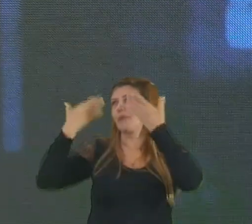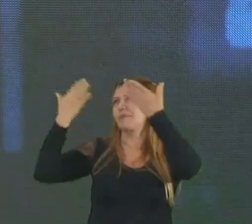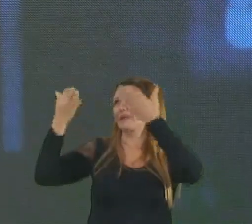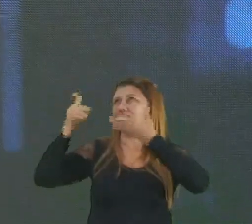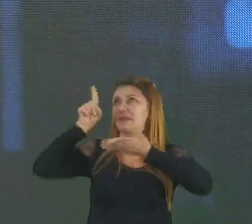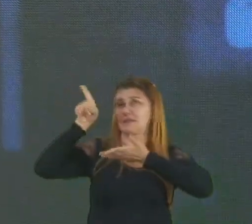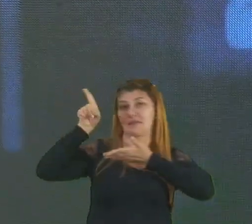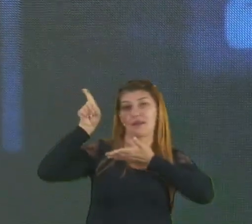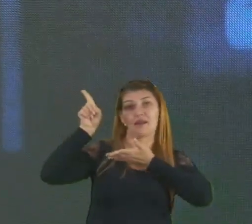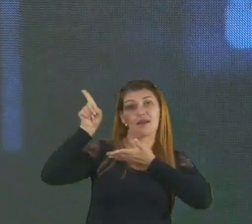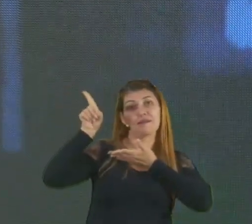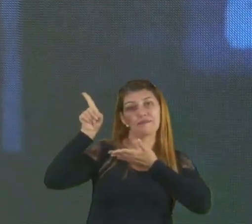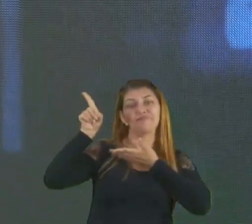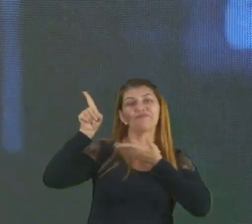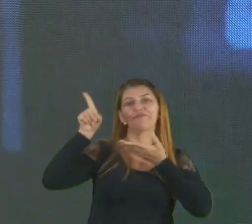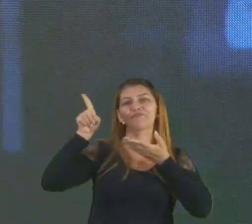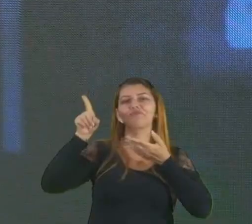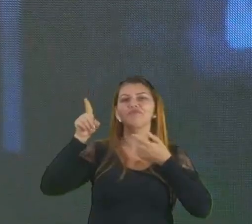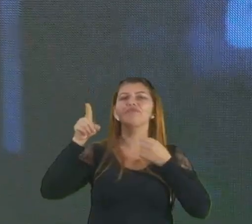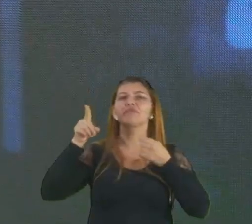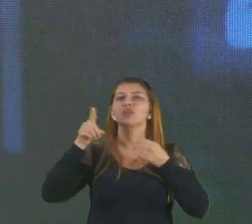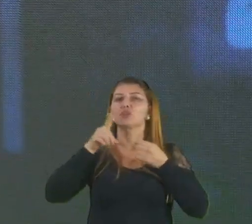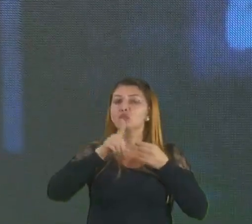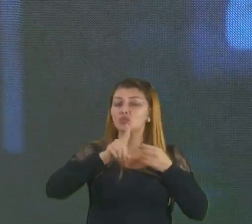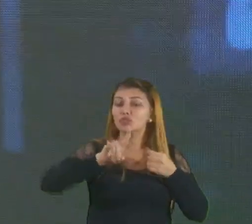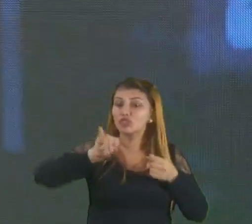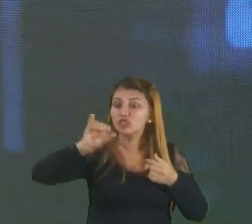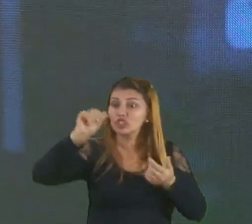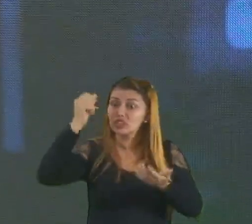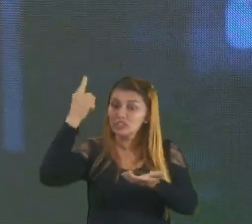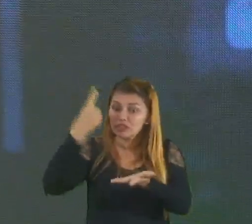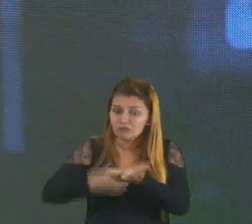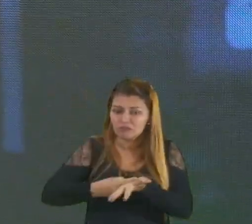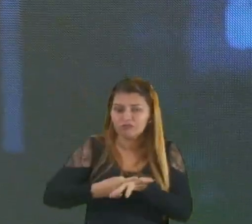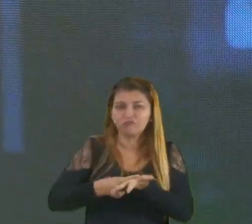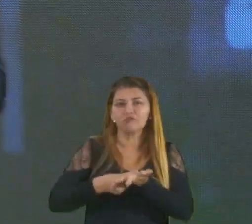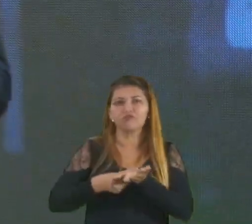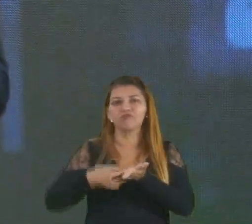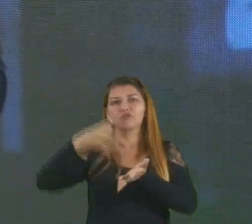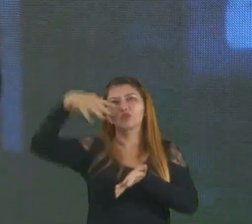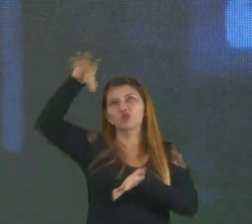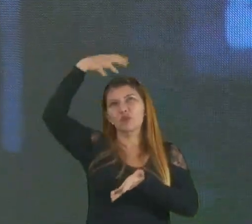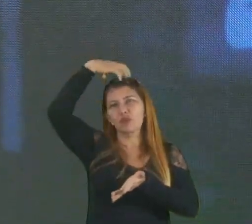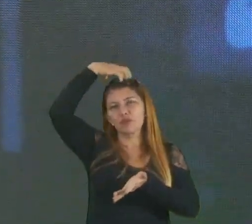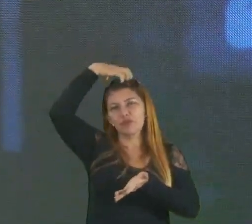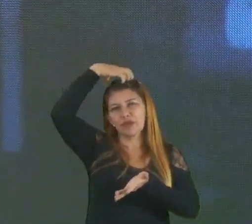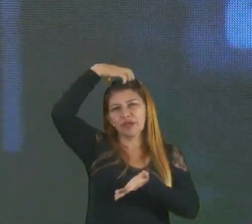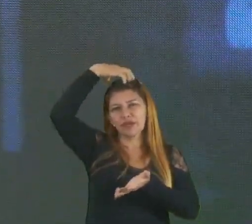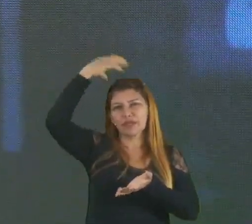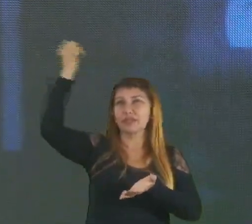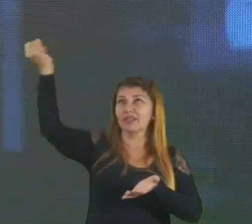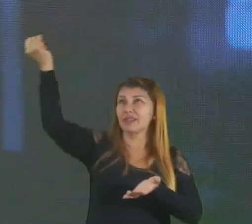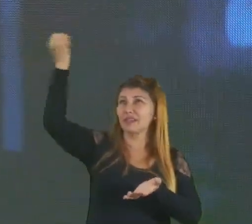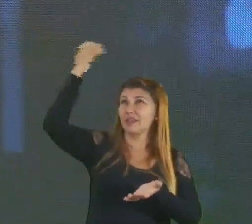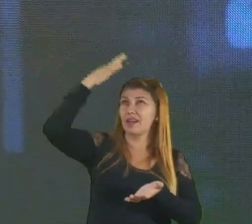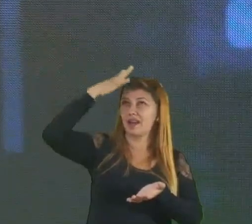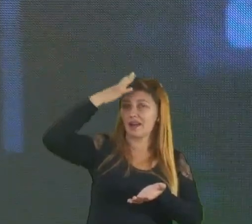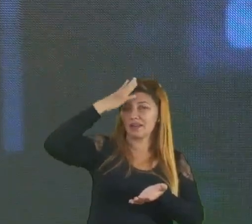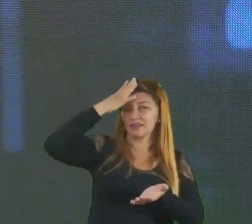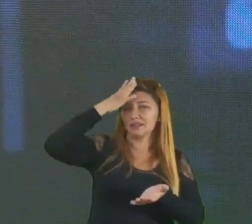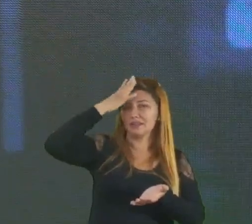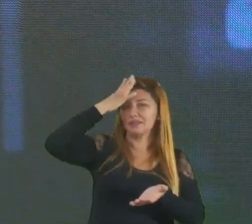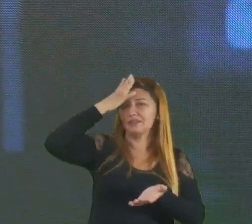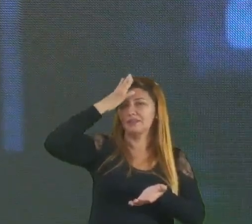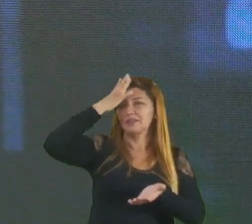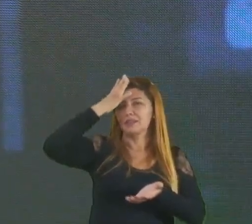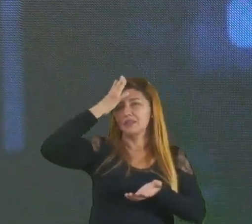enfim chegar o dia do triunfar do meu Rei, eu por sua graça imensa lá